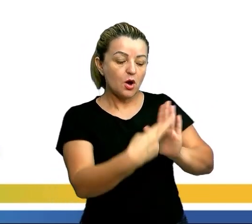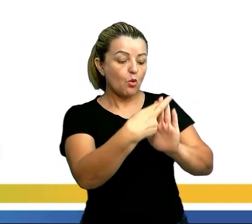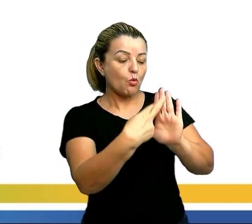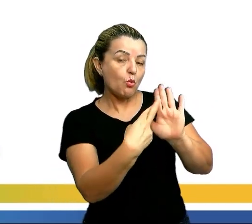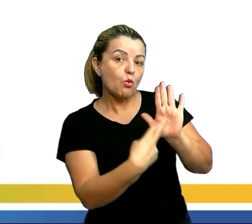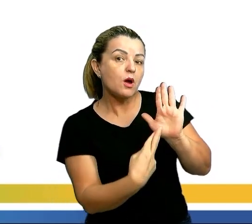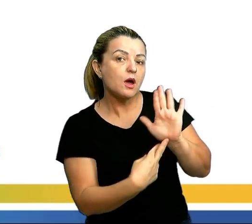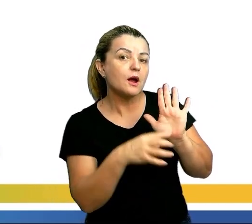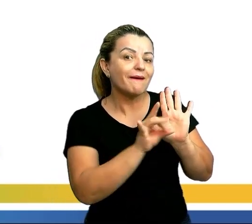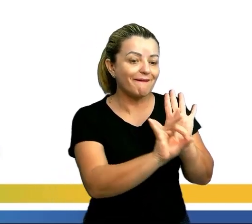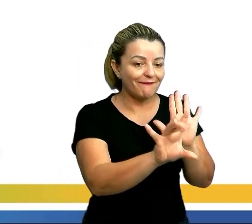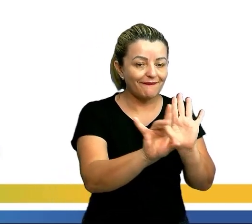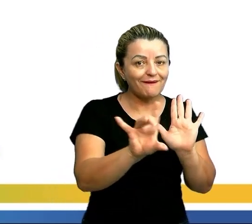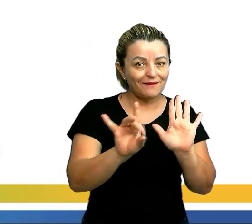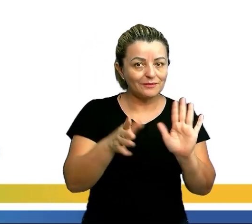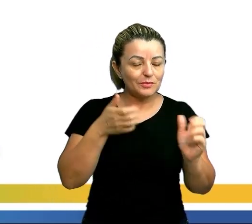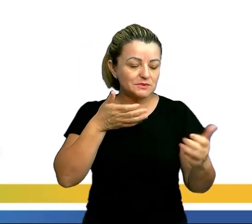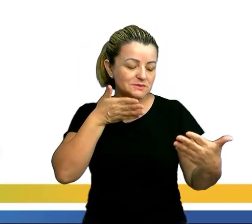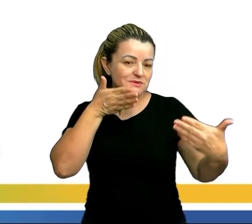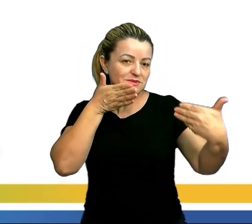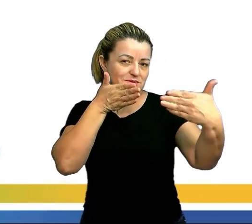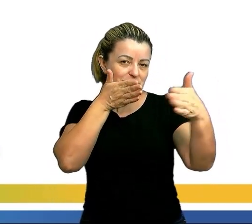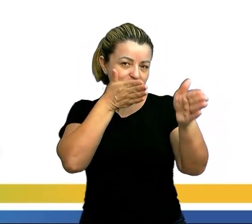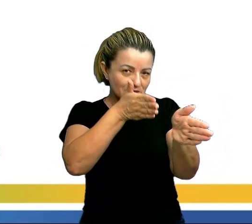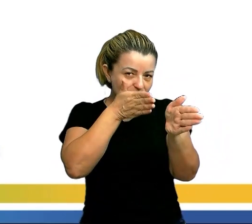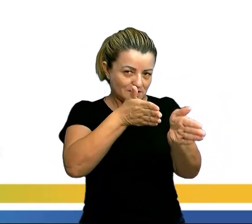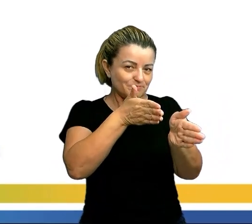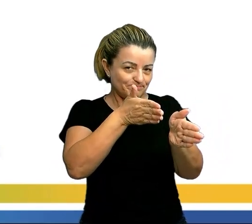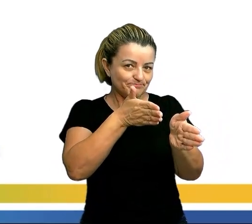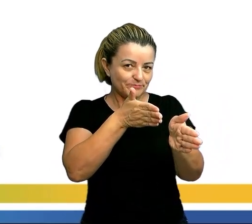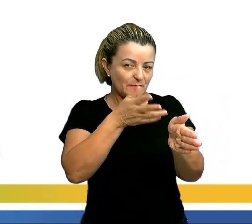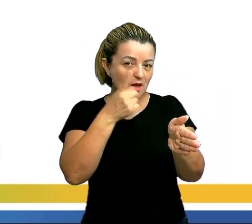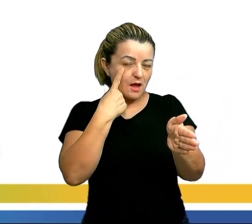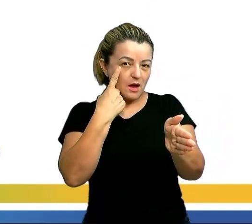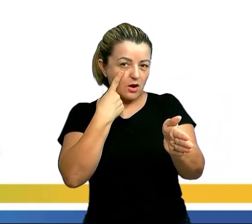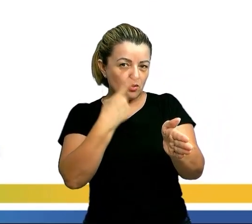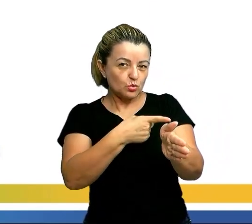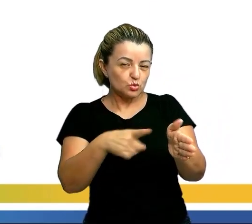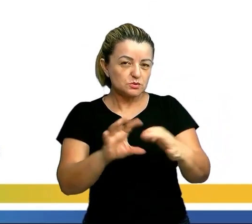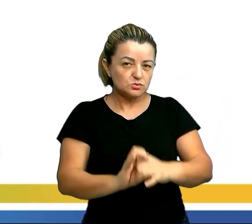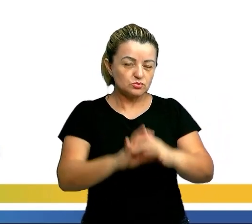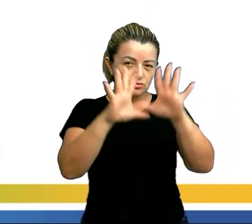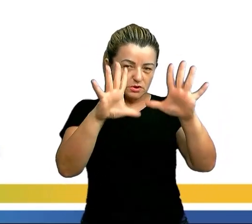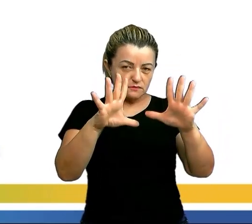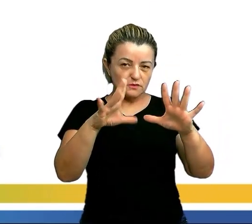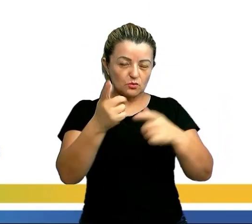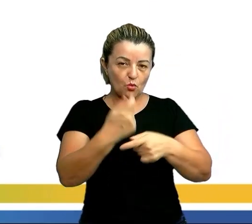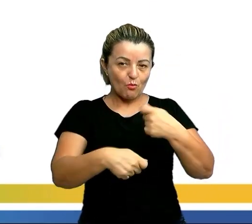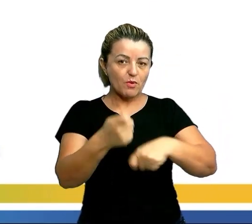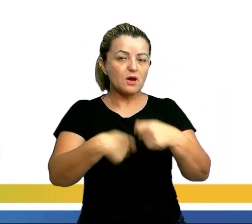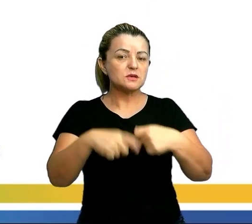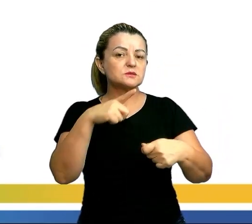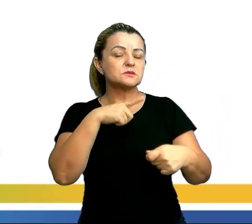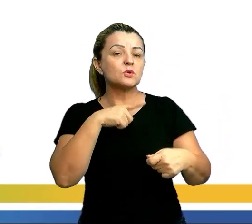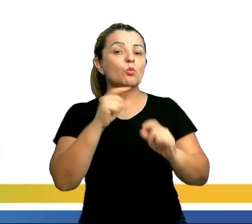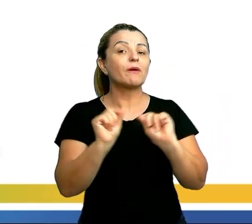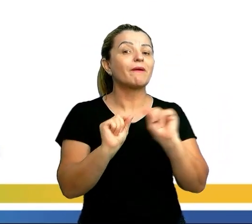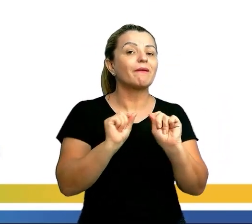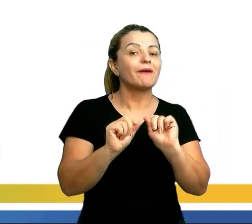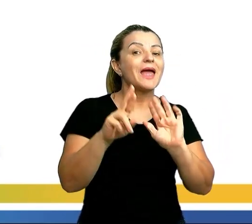que cada um dos membros deve seguir, né? Estabelecendo, no caso aí da zona de livre comércio, ele estabelece entre os